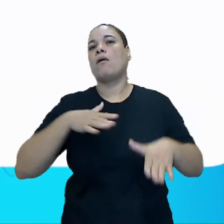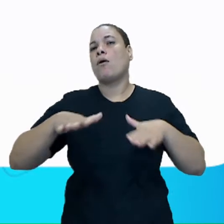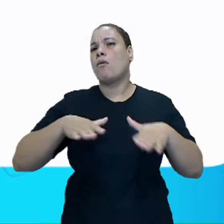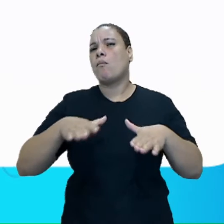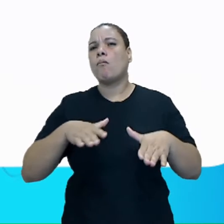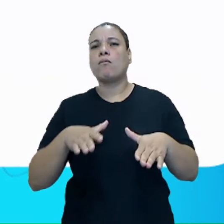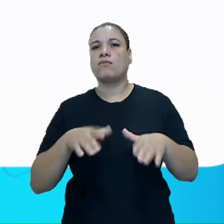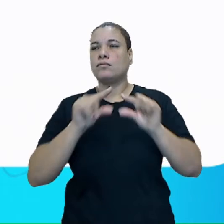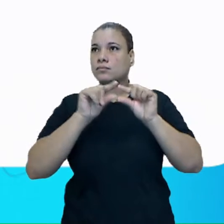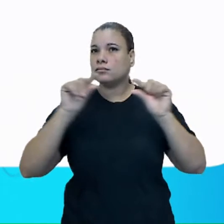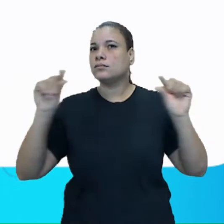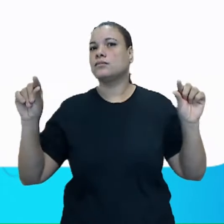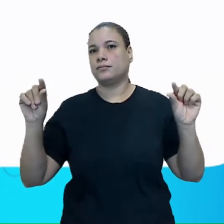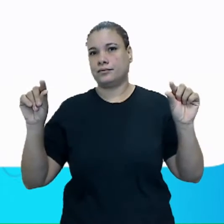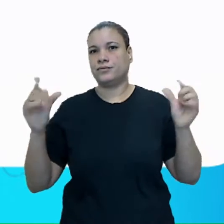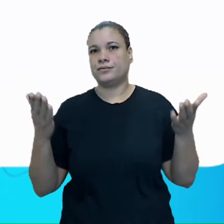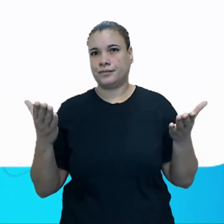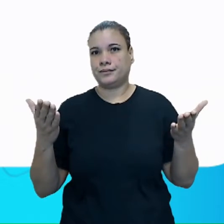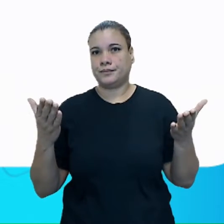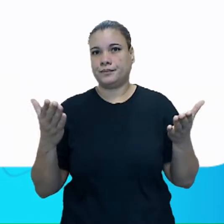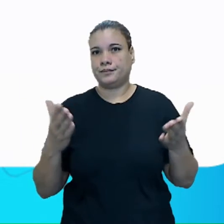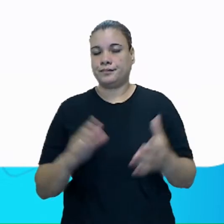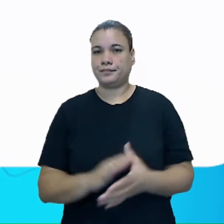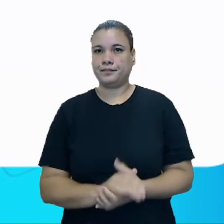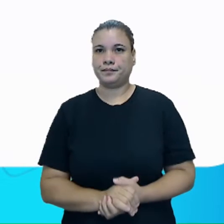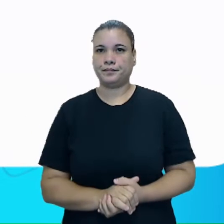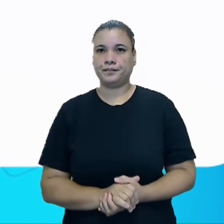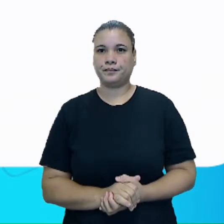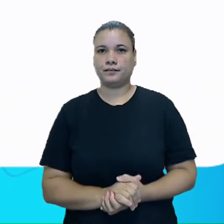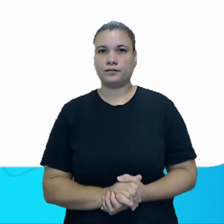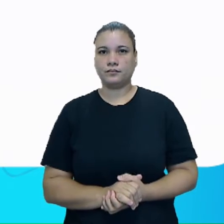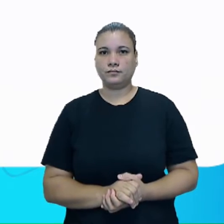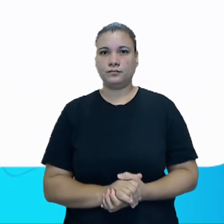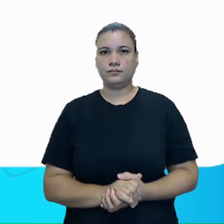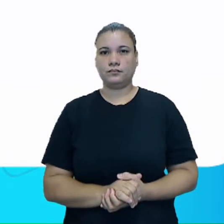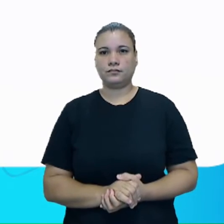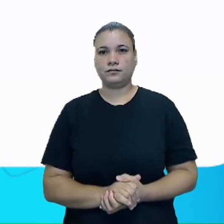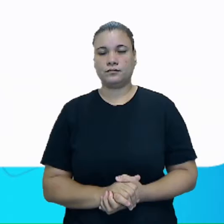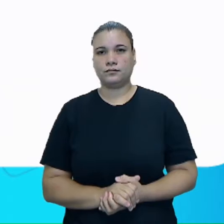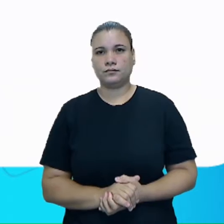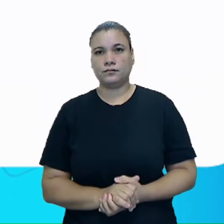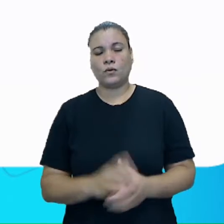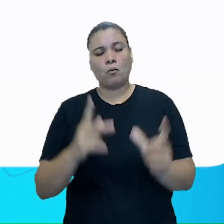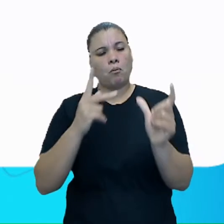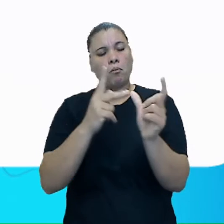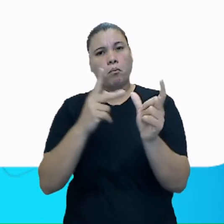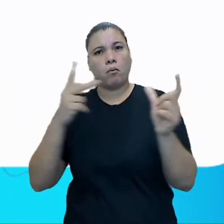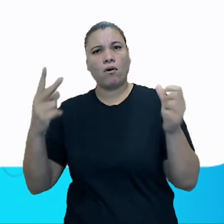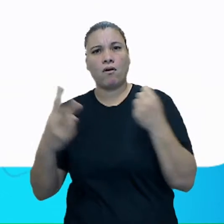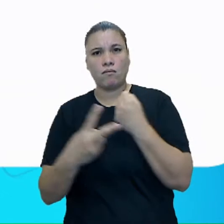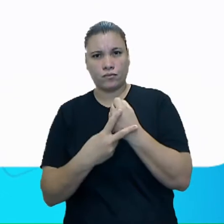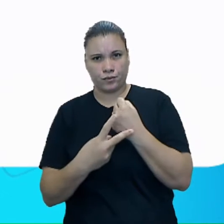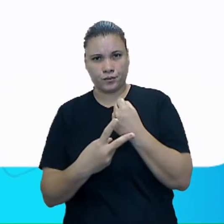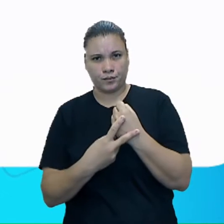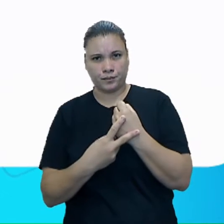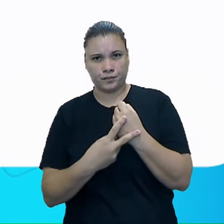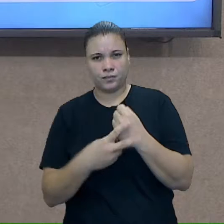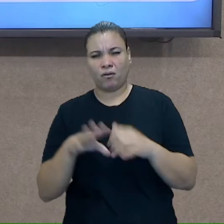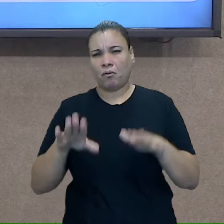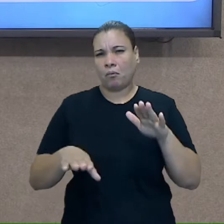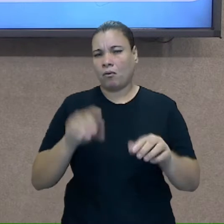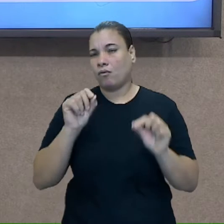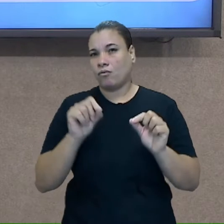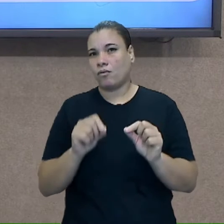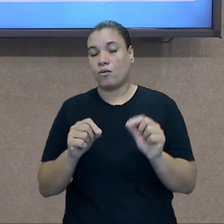para ser um predicado verbal. O predicado verbal, ele vai depender da constituição aí do